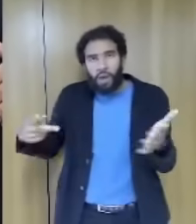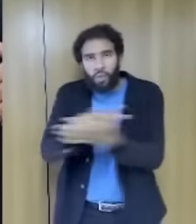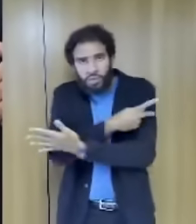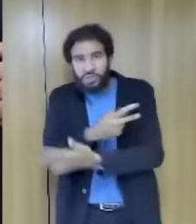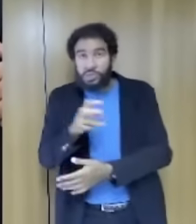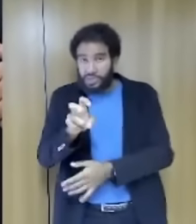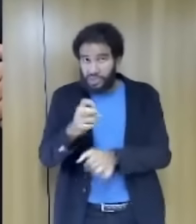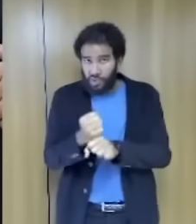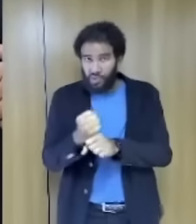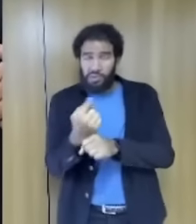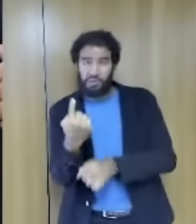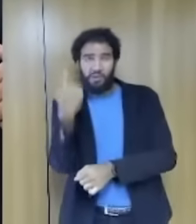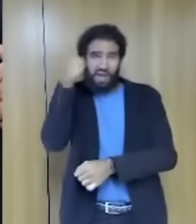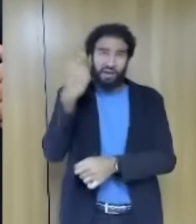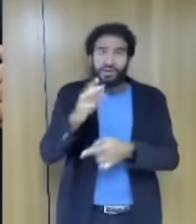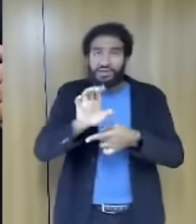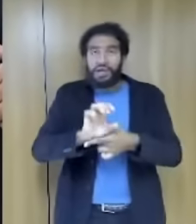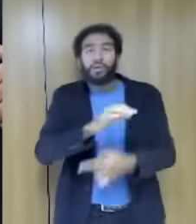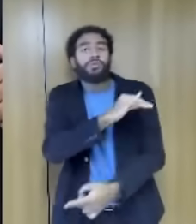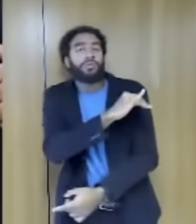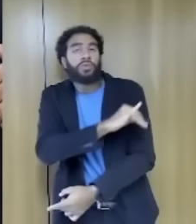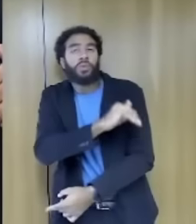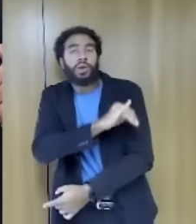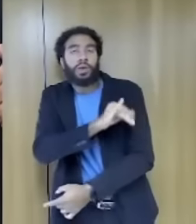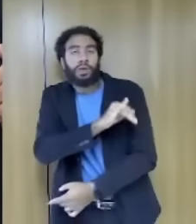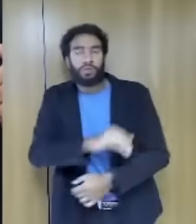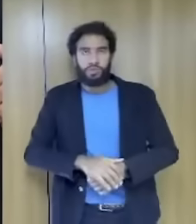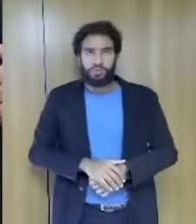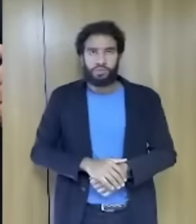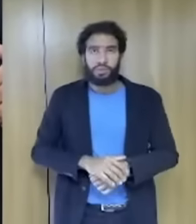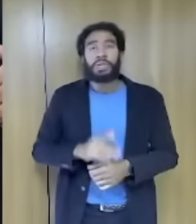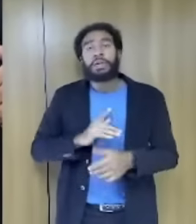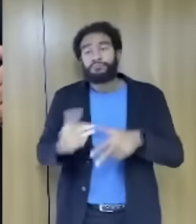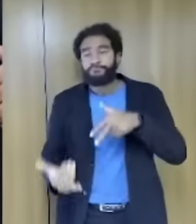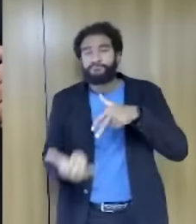mais de 5 anos no Rio de Janeiro, tendo como vítima